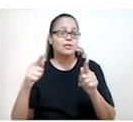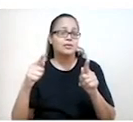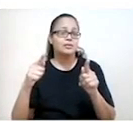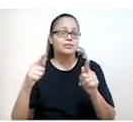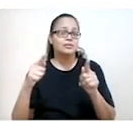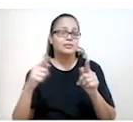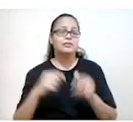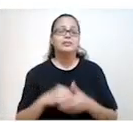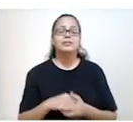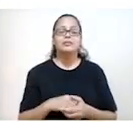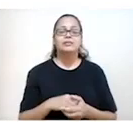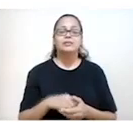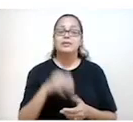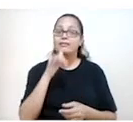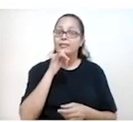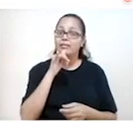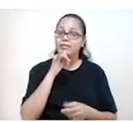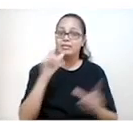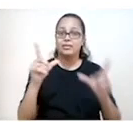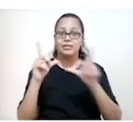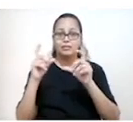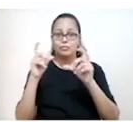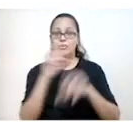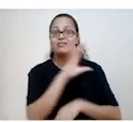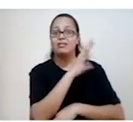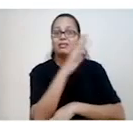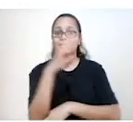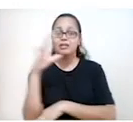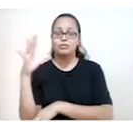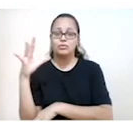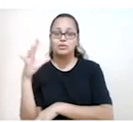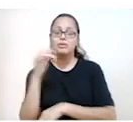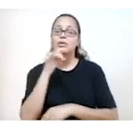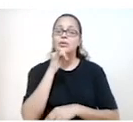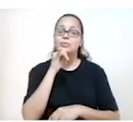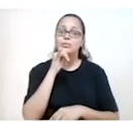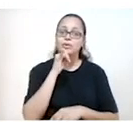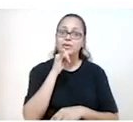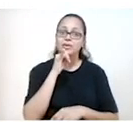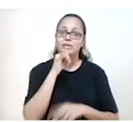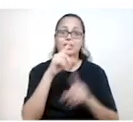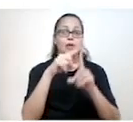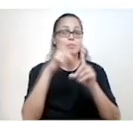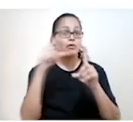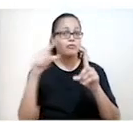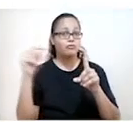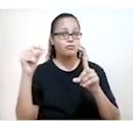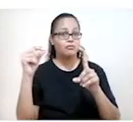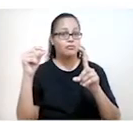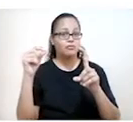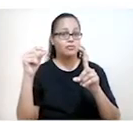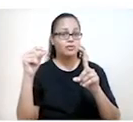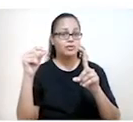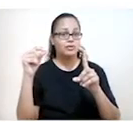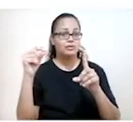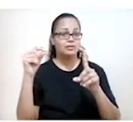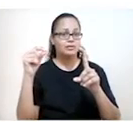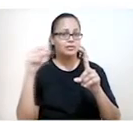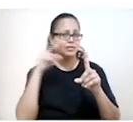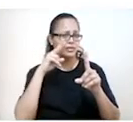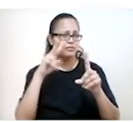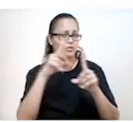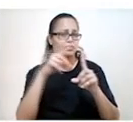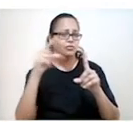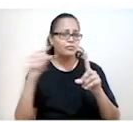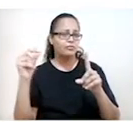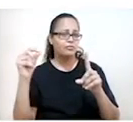Aqui, ó, são exemplos de fractais na natureza. Por exemplo, a folha de samambaia. Tá vendo essas ramificações